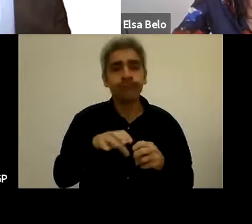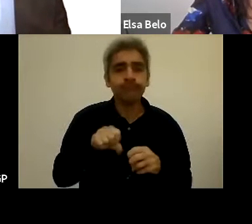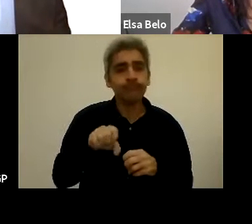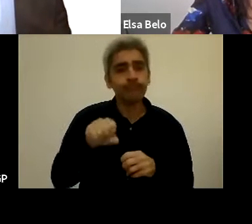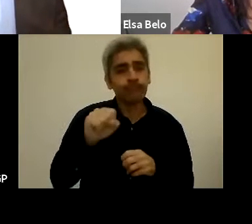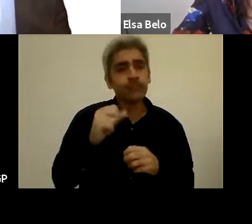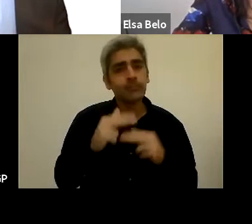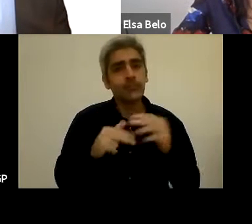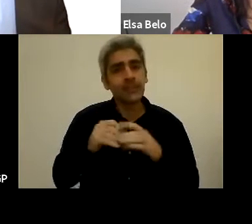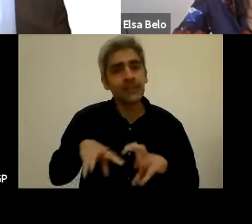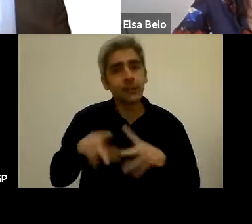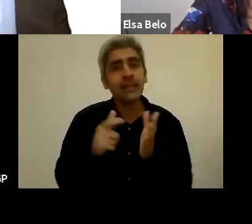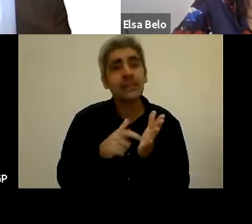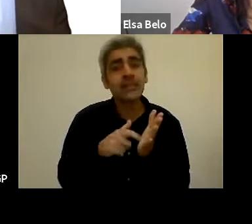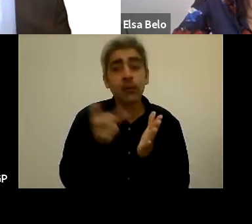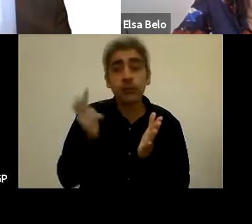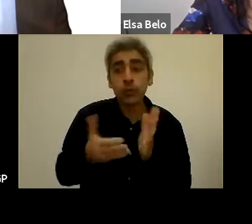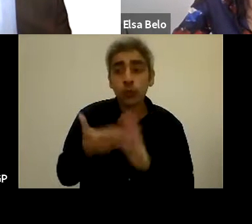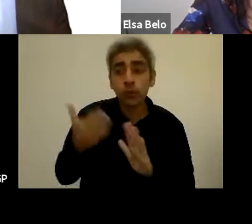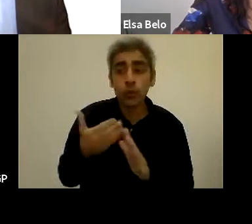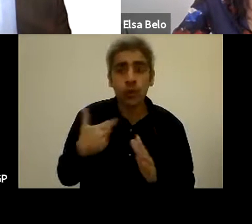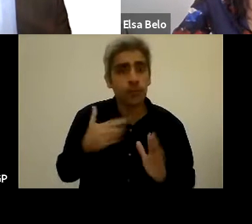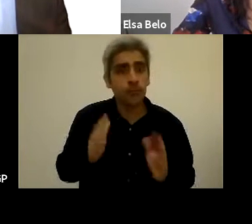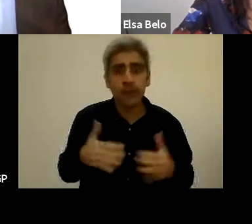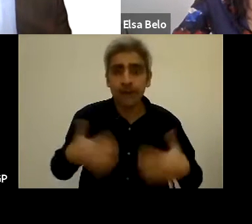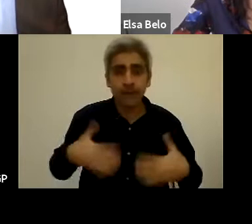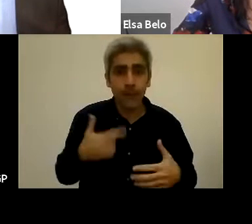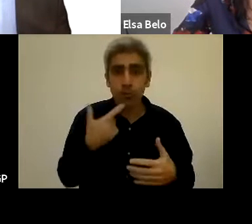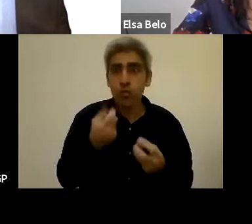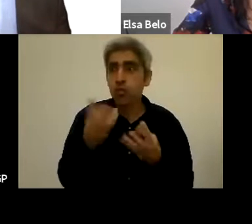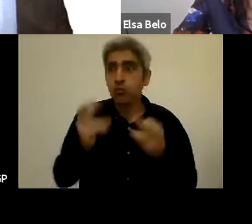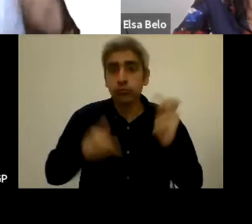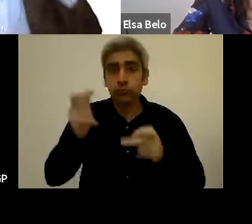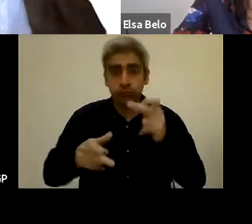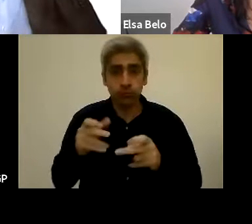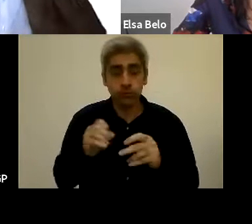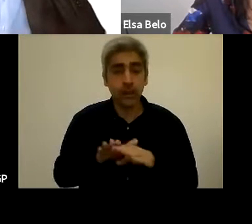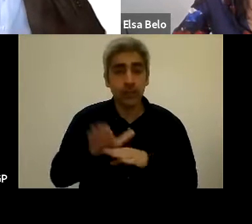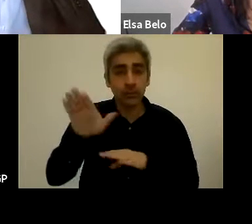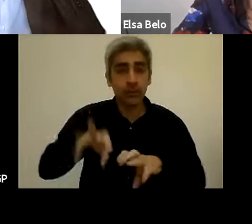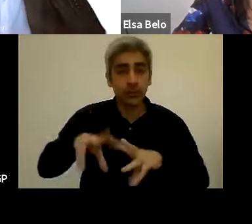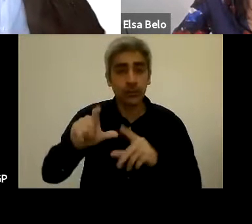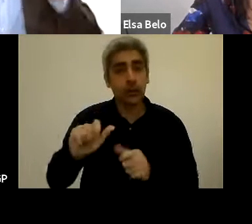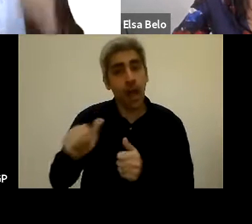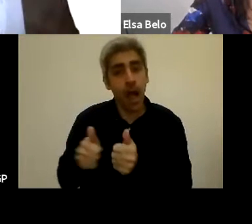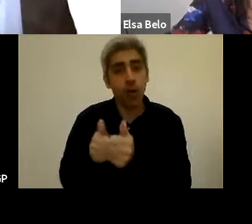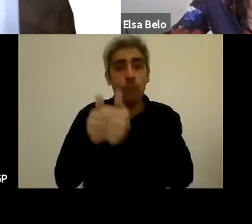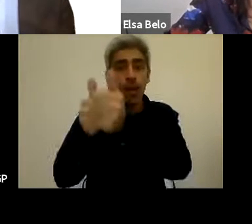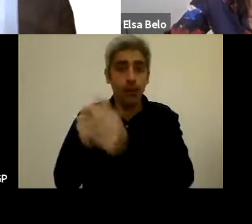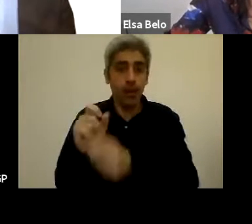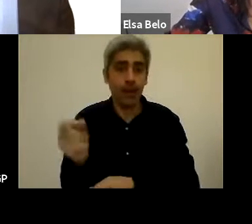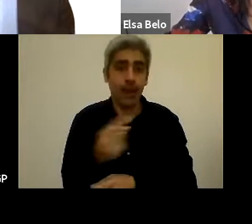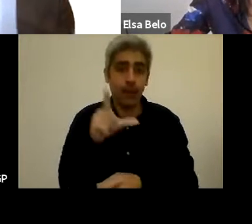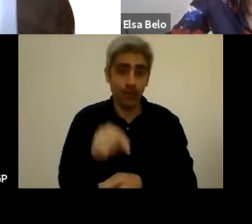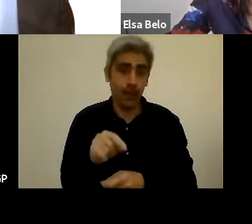das necessidades. Quando as necessidades são prementes, são imediatas e são muito significativas, habitualmente o crescimento e o desenvolvimento acompanha. E, portanto,